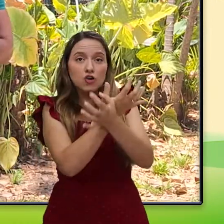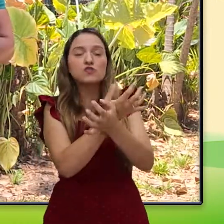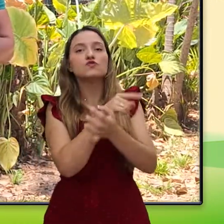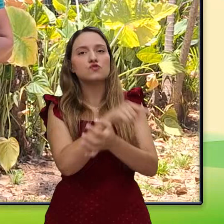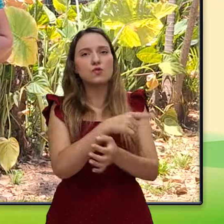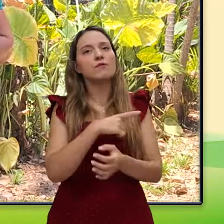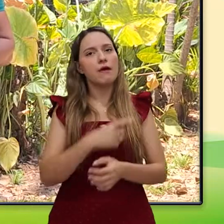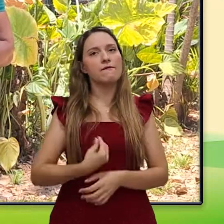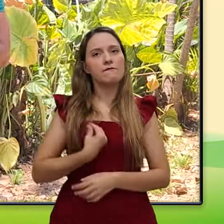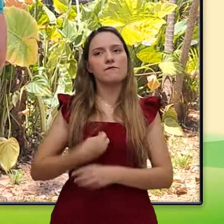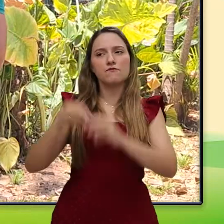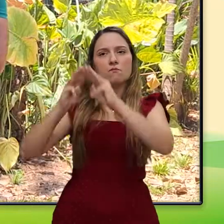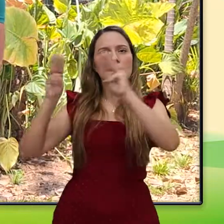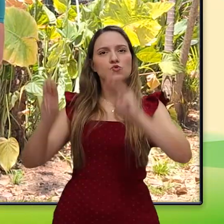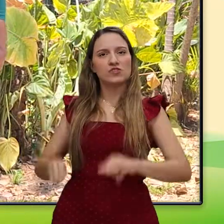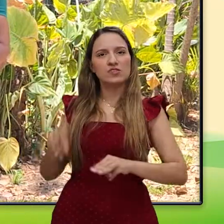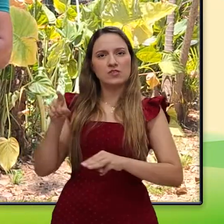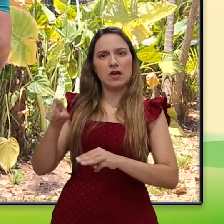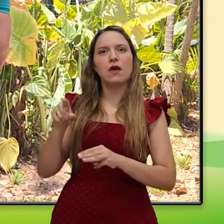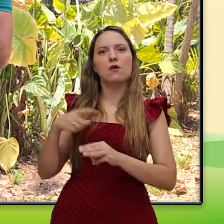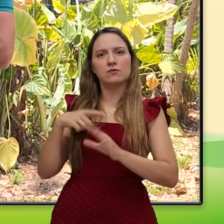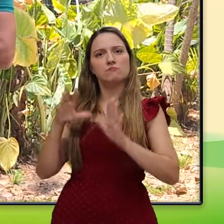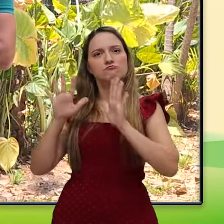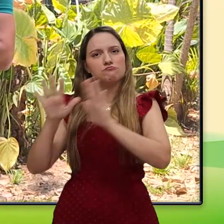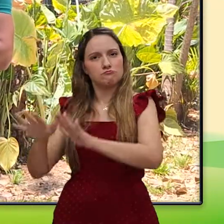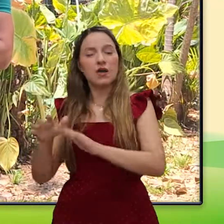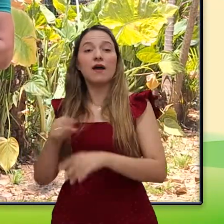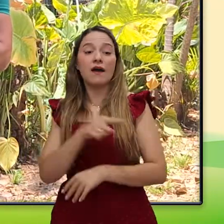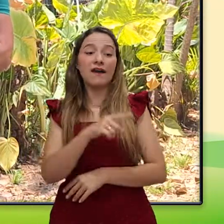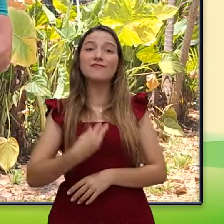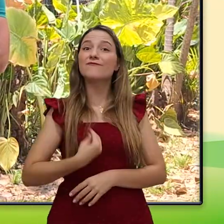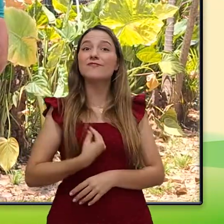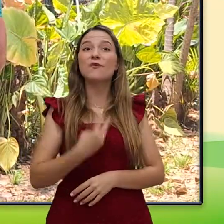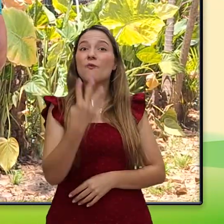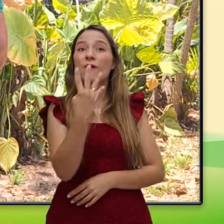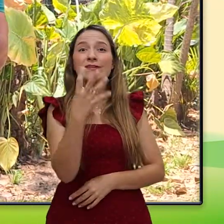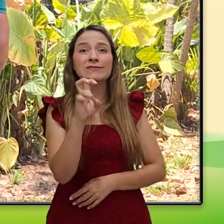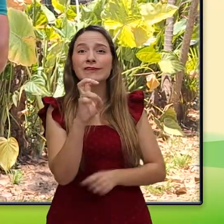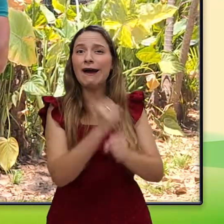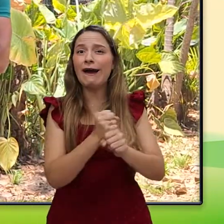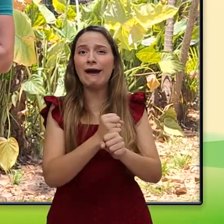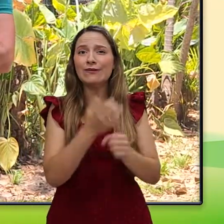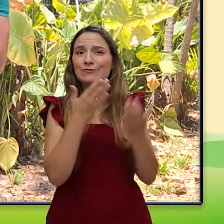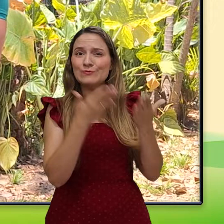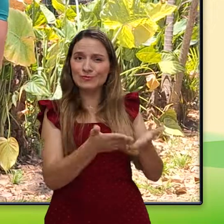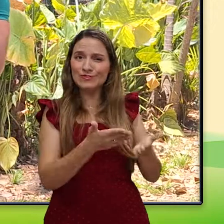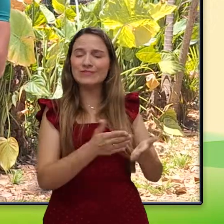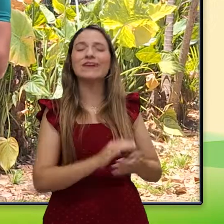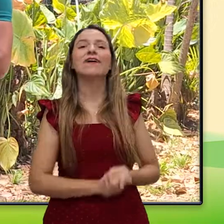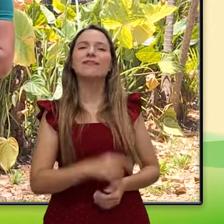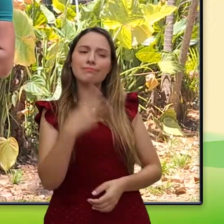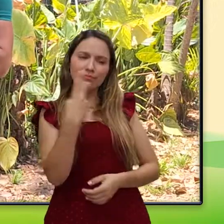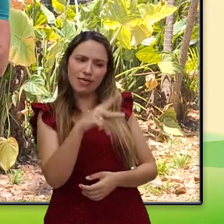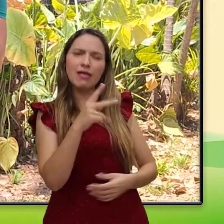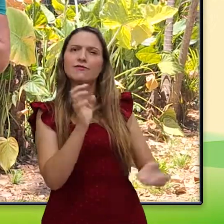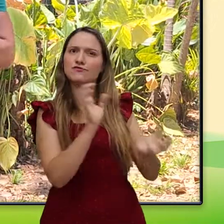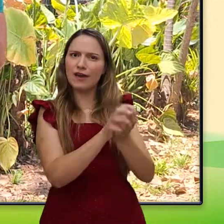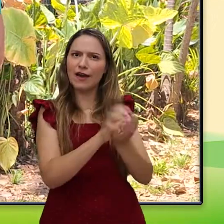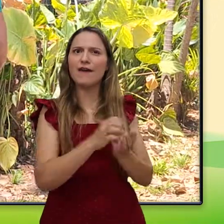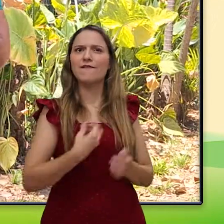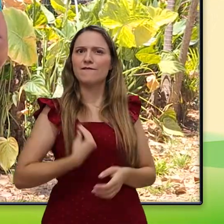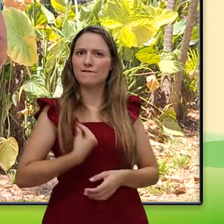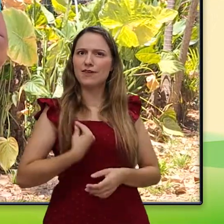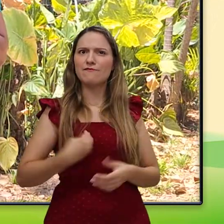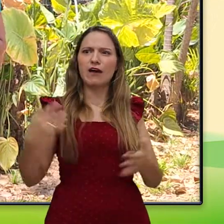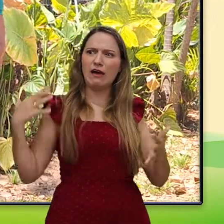que infelizmente o museu está fechado para reforma. Mas ele viveu com a gente mais de 45 anos, né? Olha. Jacarés, os répteis em